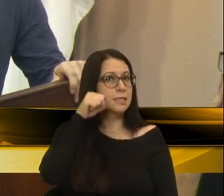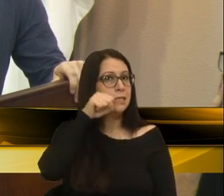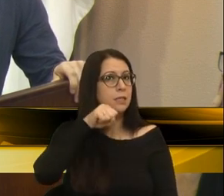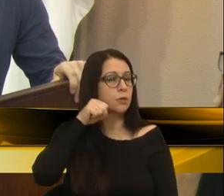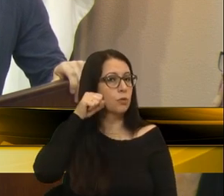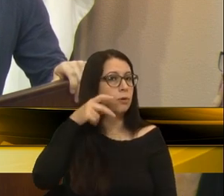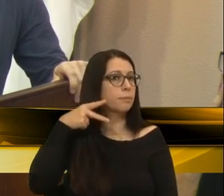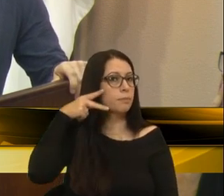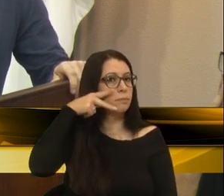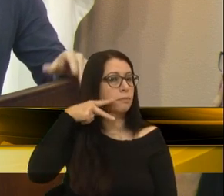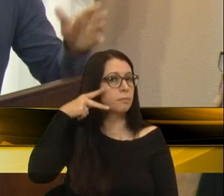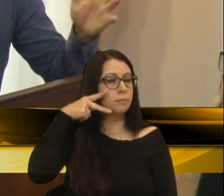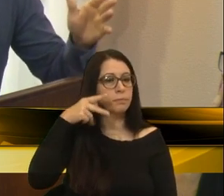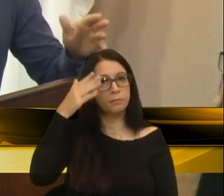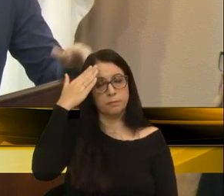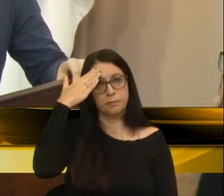obrigado.